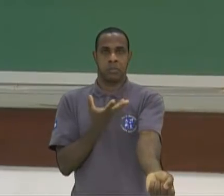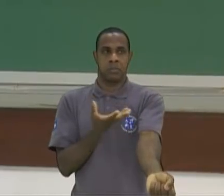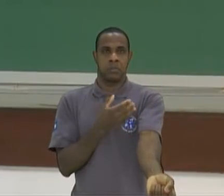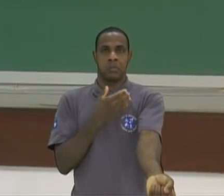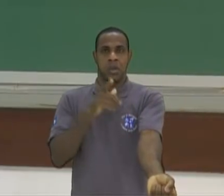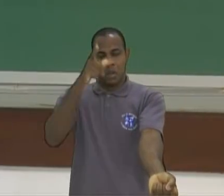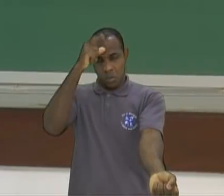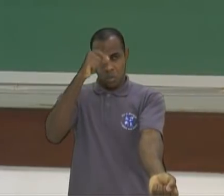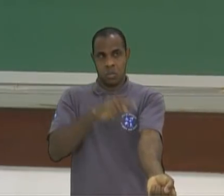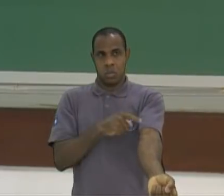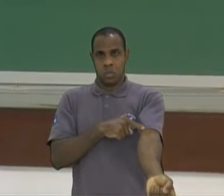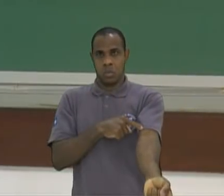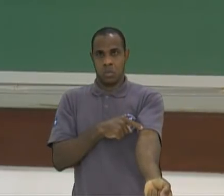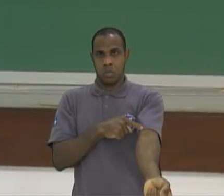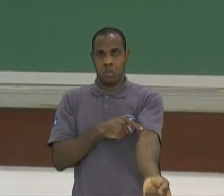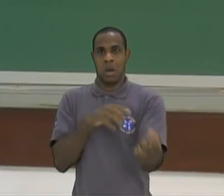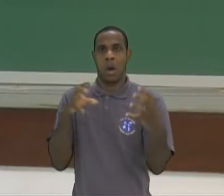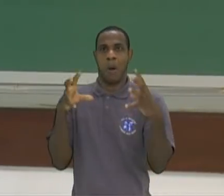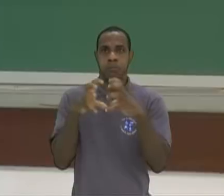relaxou, o